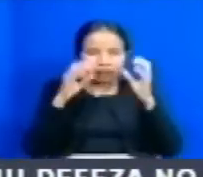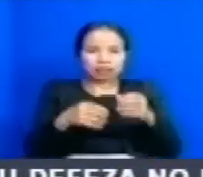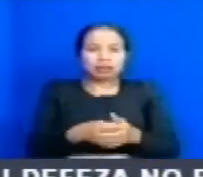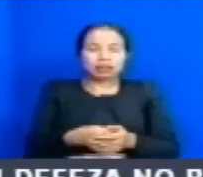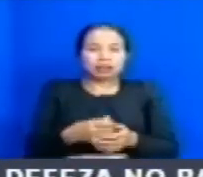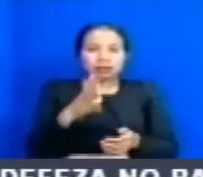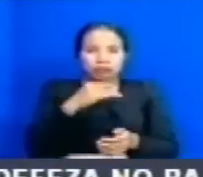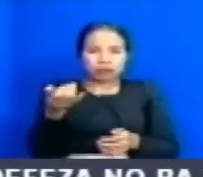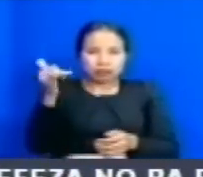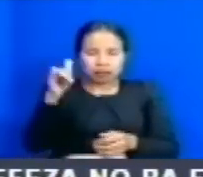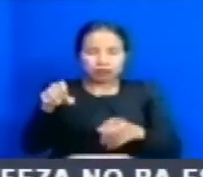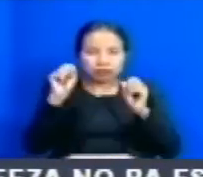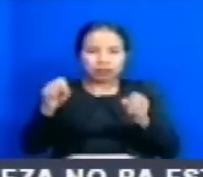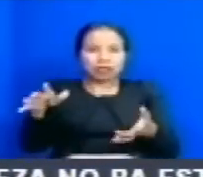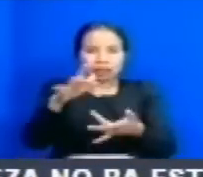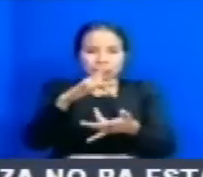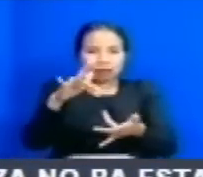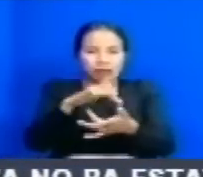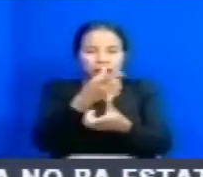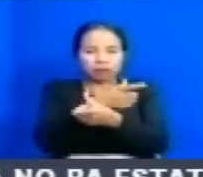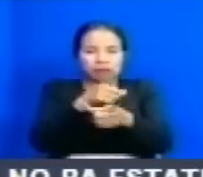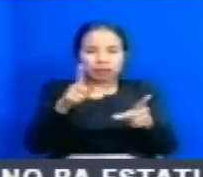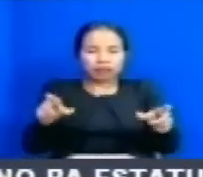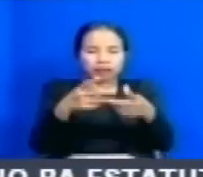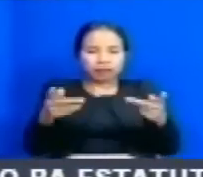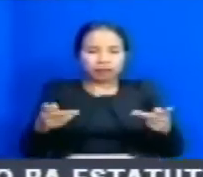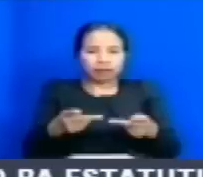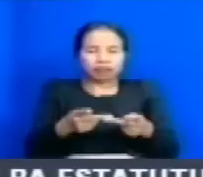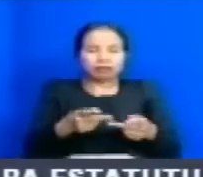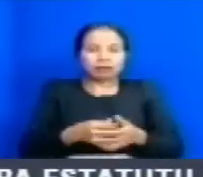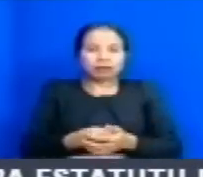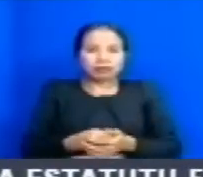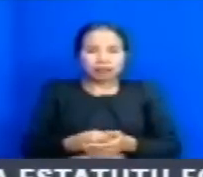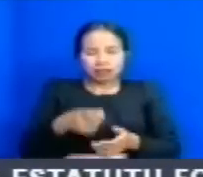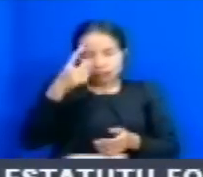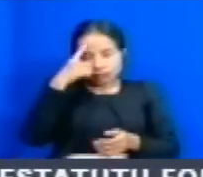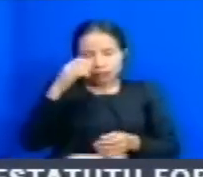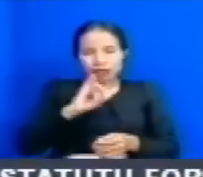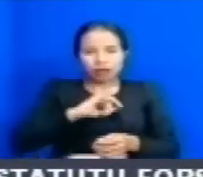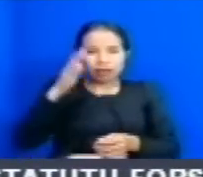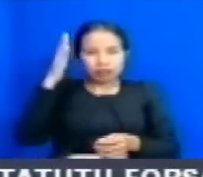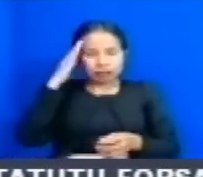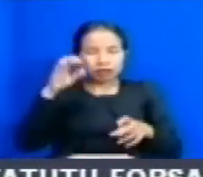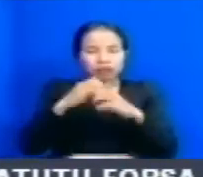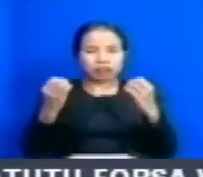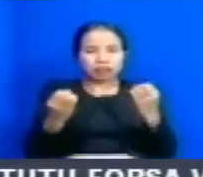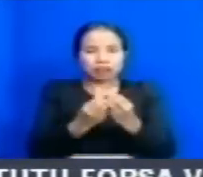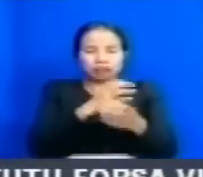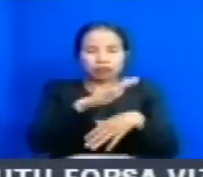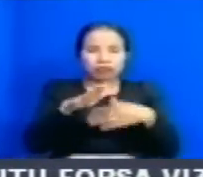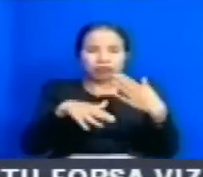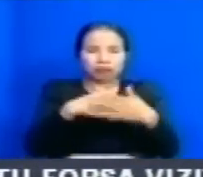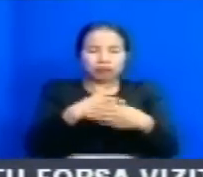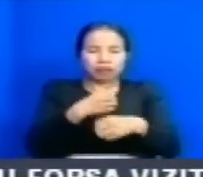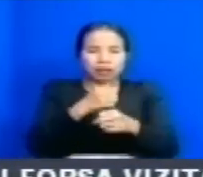bela halo movimento libre be ia fatin. Tama watene kata sira organisam hutotu nebe maka alo problema, membro sira nebe